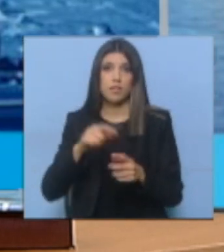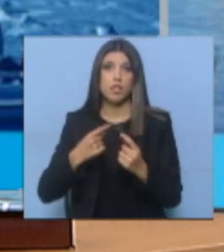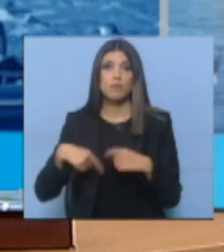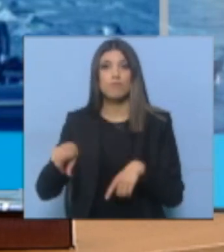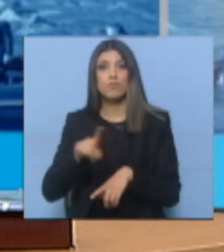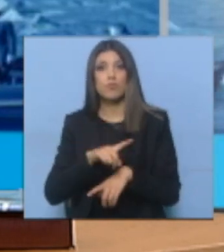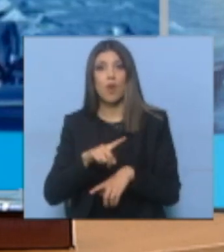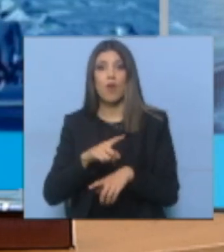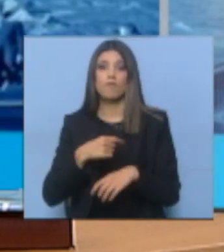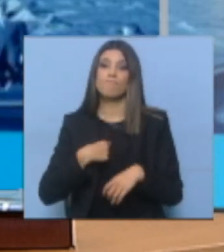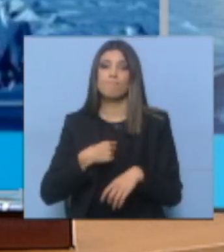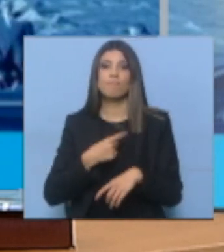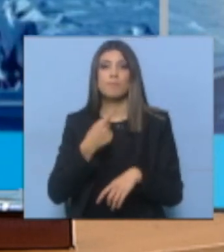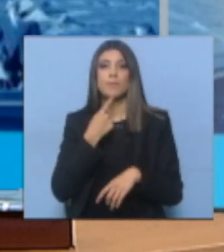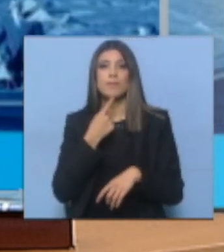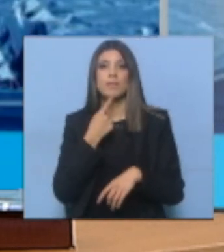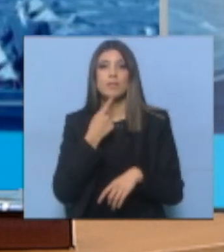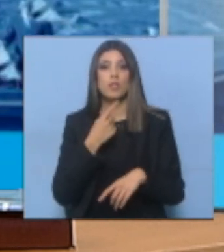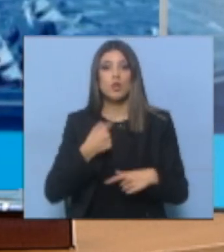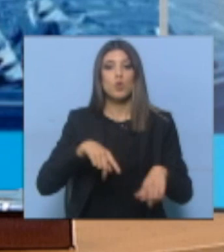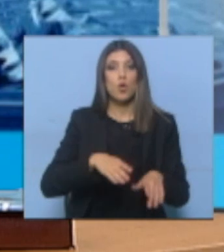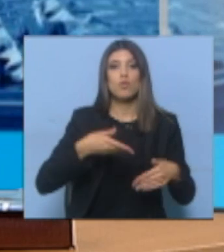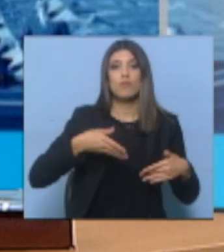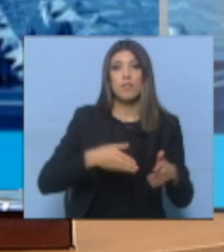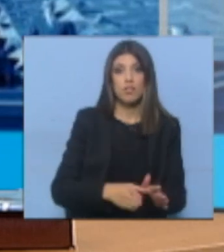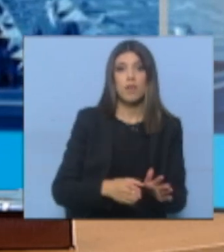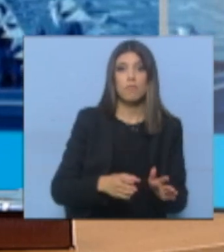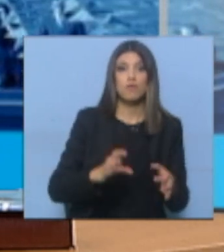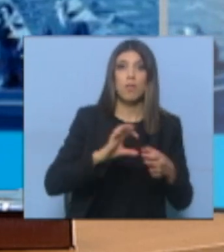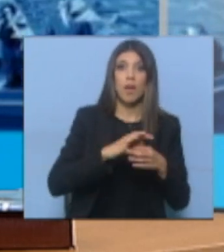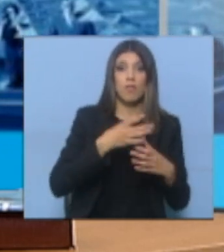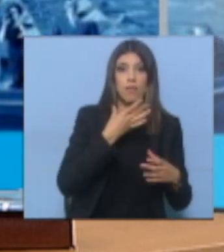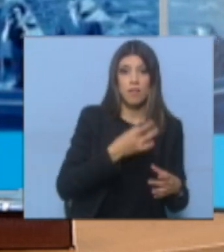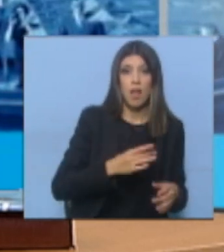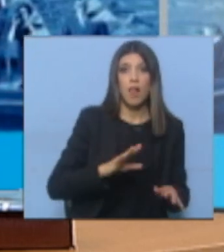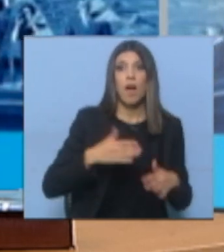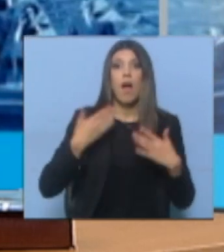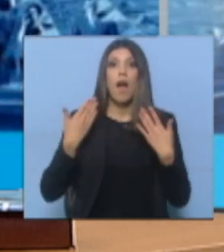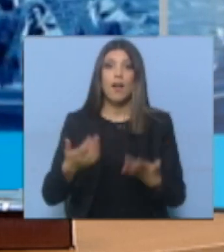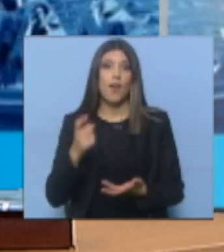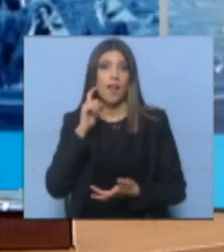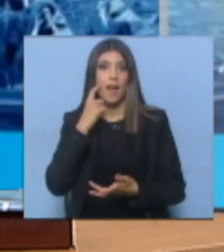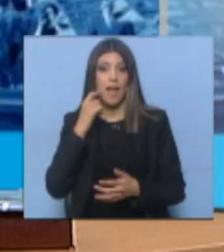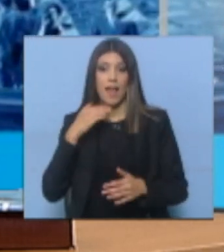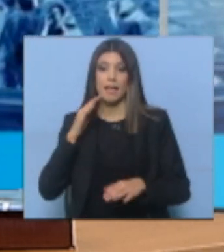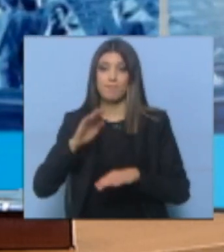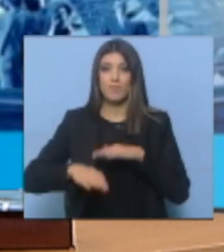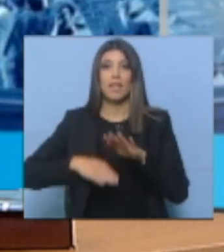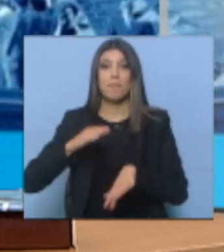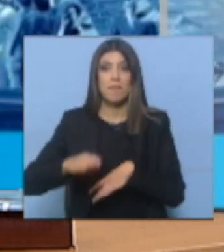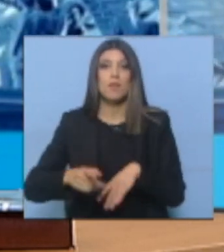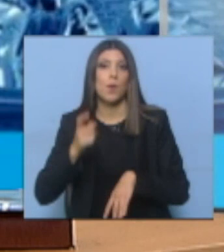Aqui Nascemos, Advento, Natal, e entendemos agora na Quaresma, neste caminho para a Páscoa,